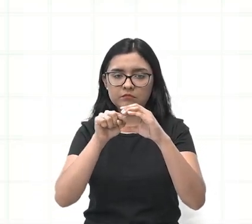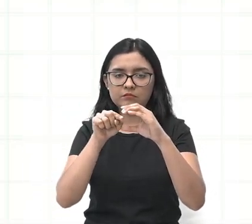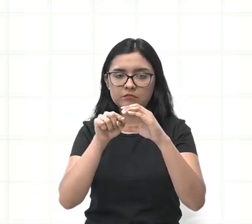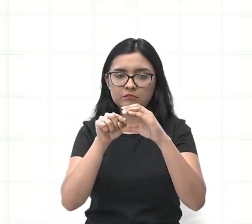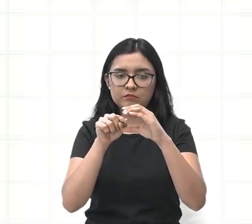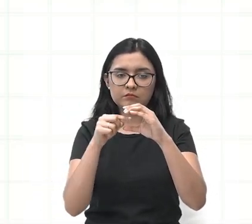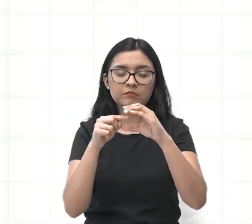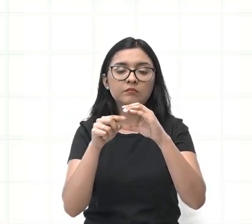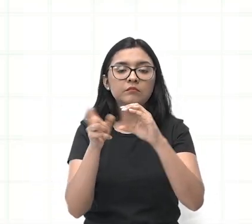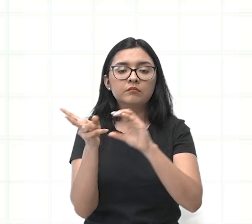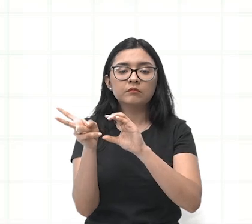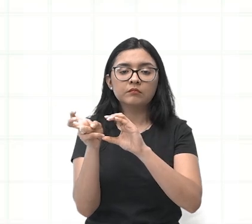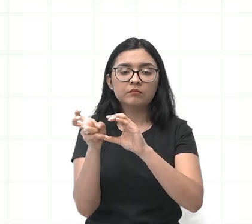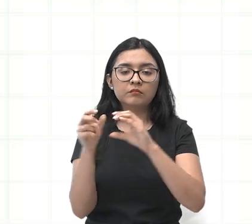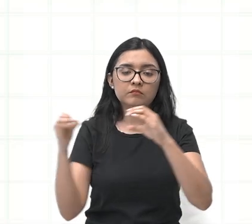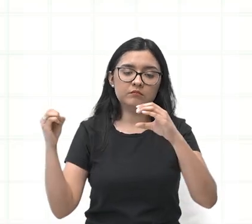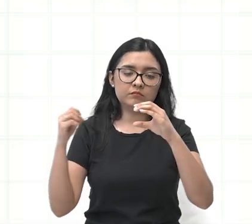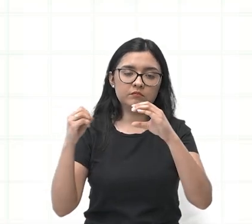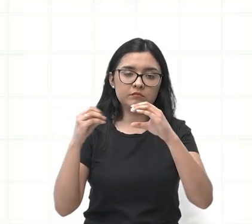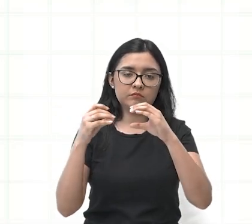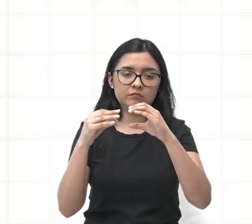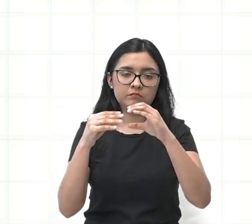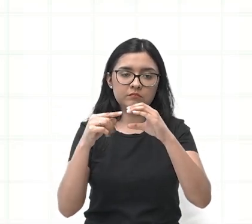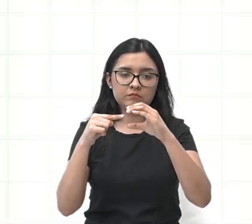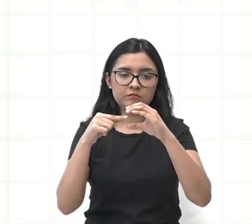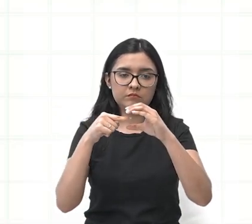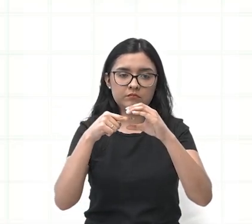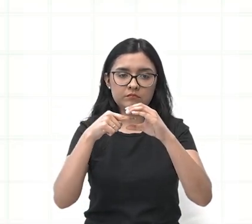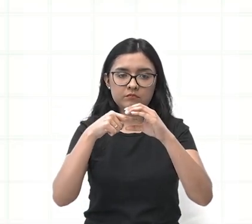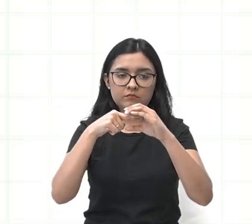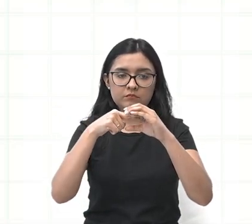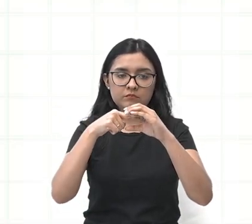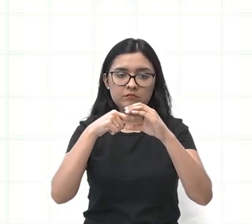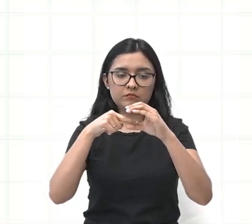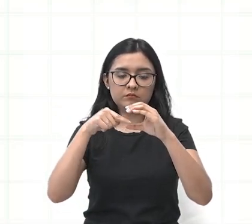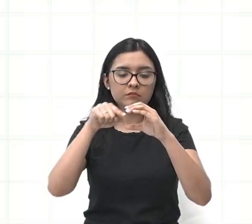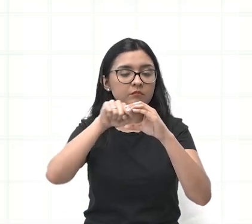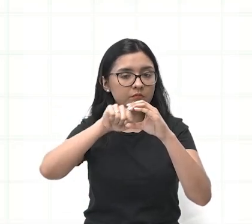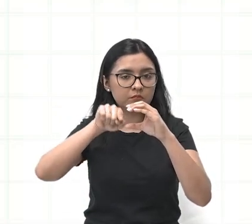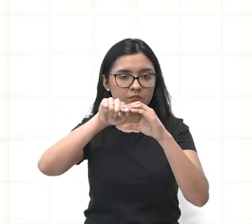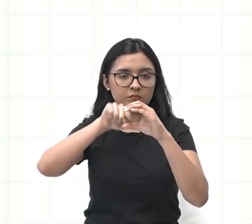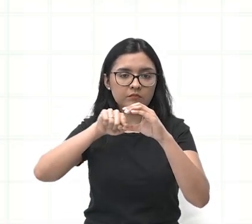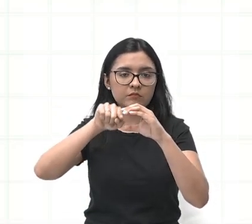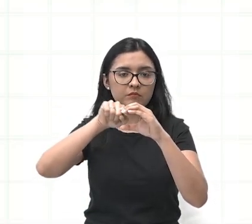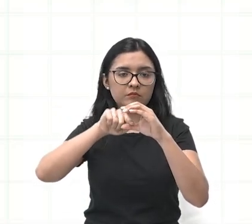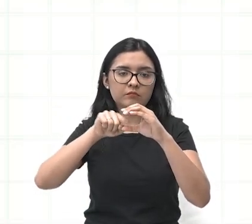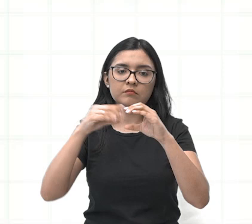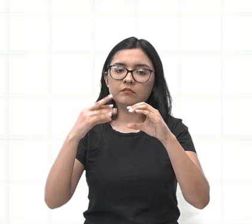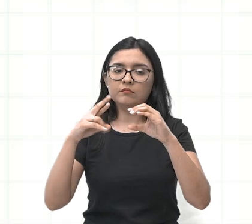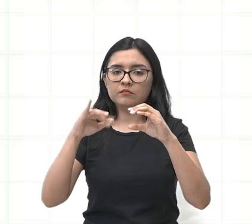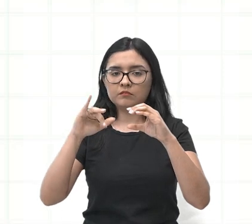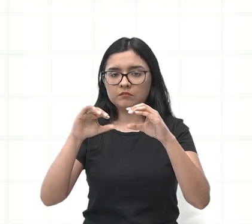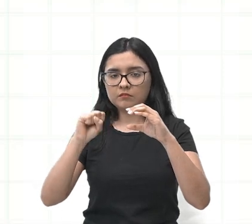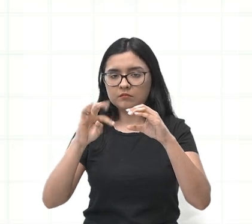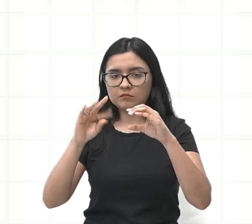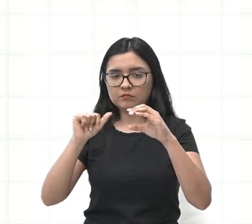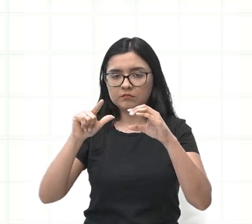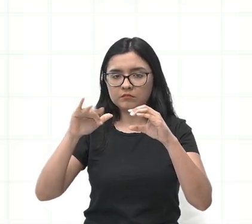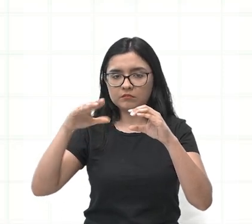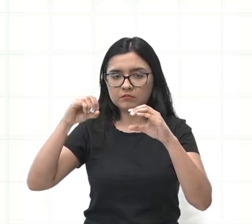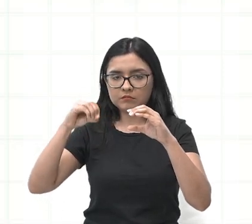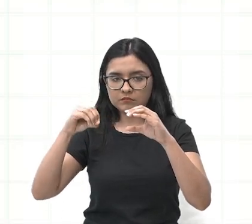capturada aqui pelo seu campo de visão até chegar no cristalino, né? Esse cristalino aqui, que